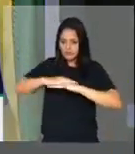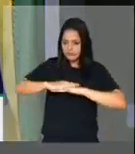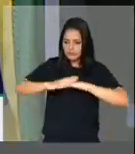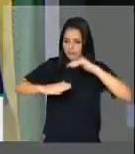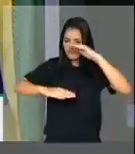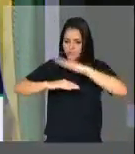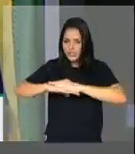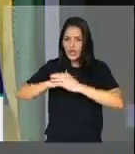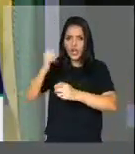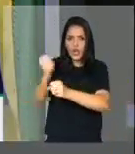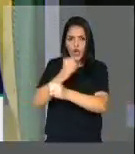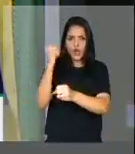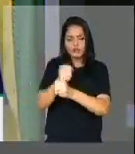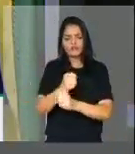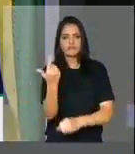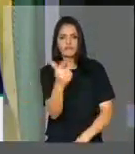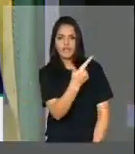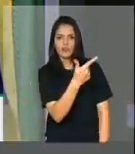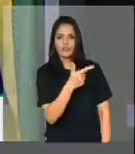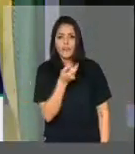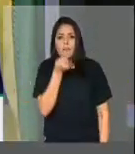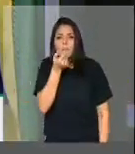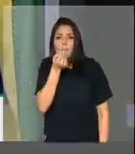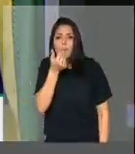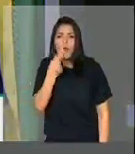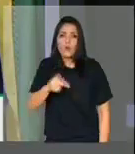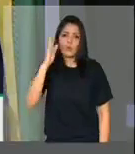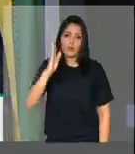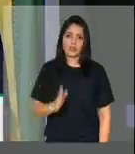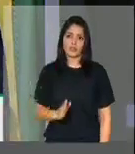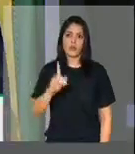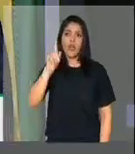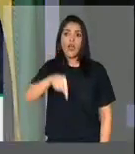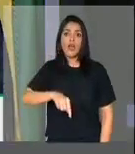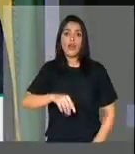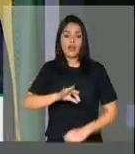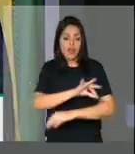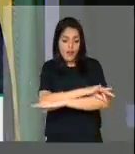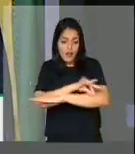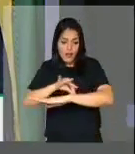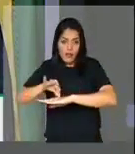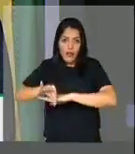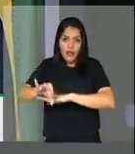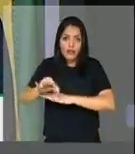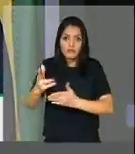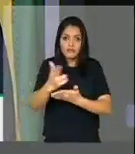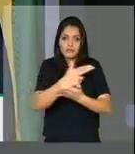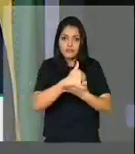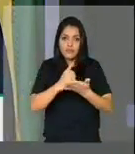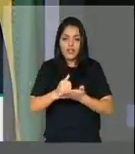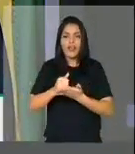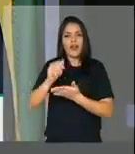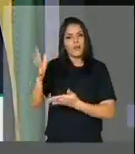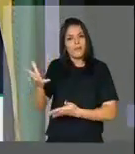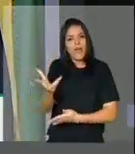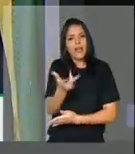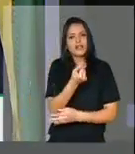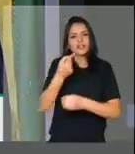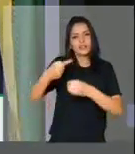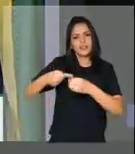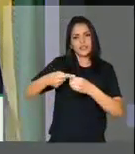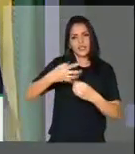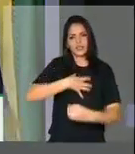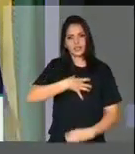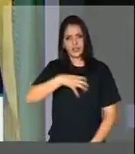havia no Brasil para a planta inicial da belíssima Salvador. O